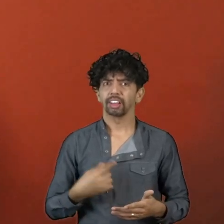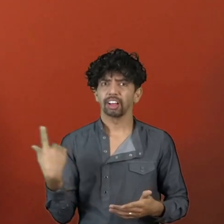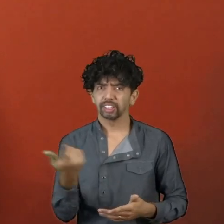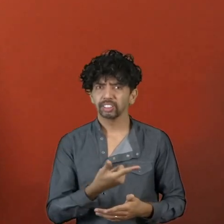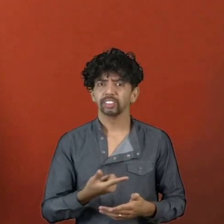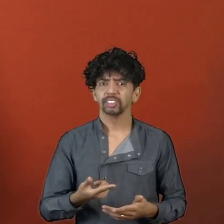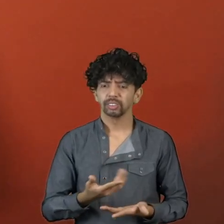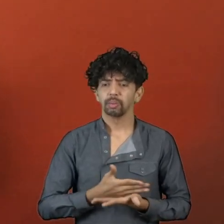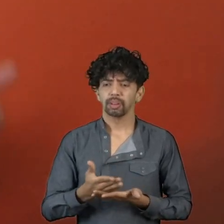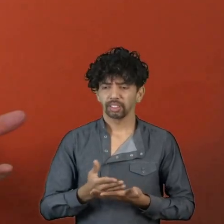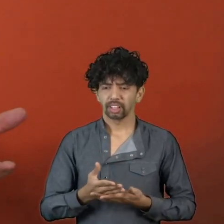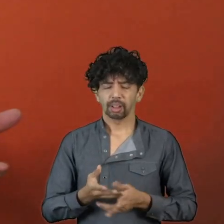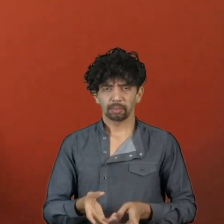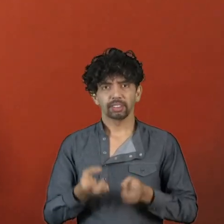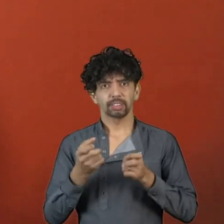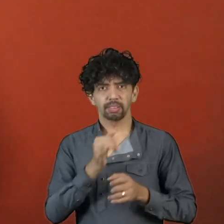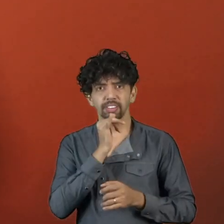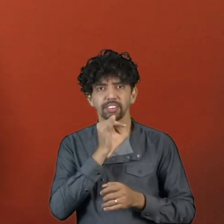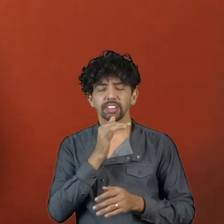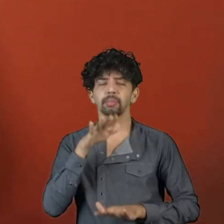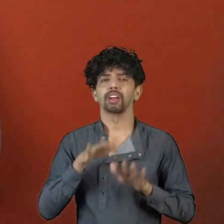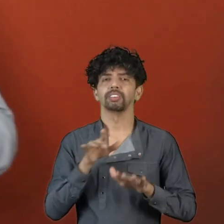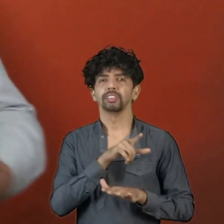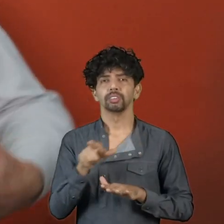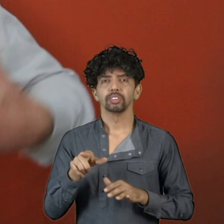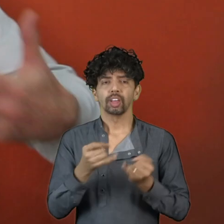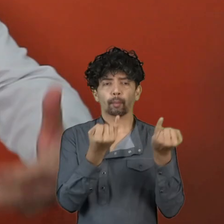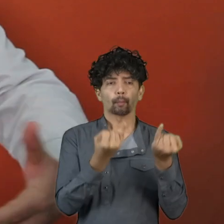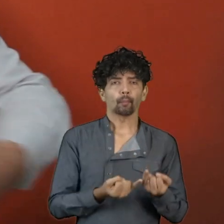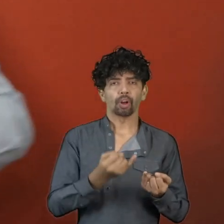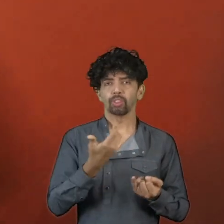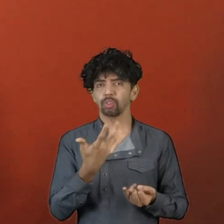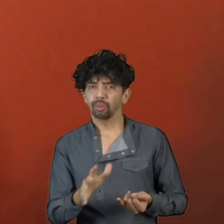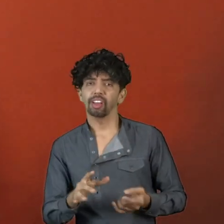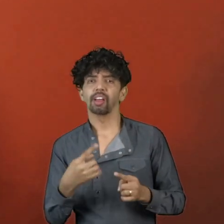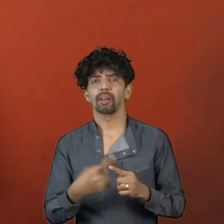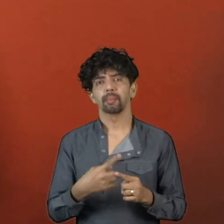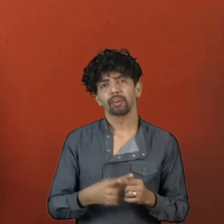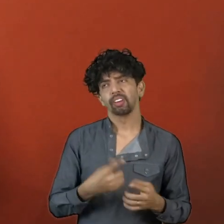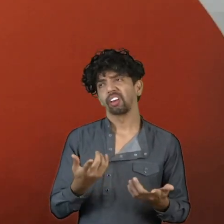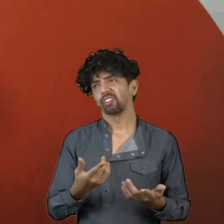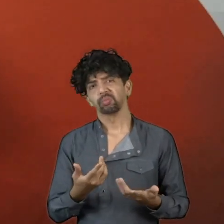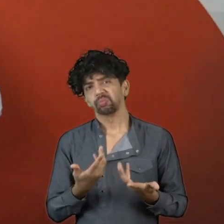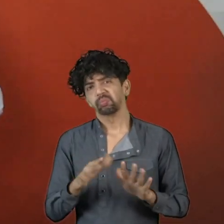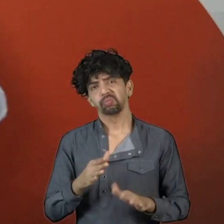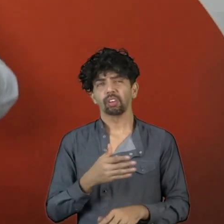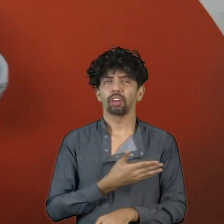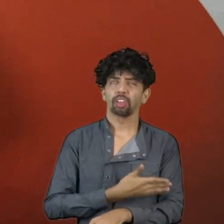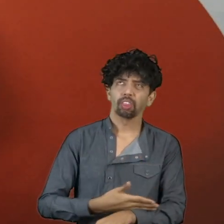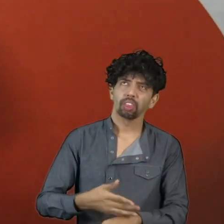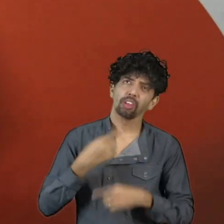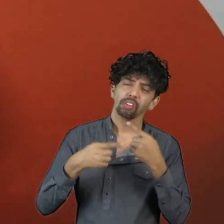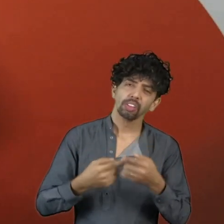saúde física da gente, que às vezes deixamos de fazer um regime, um bom balanceamento da nossa alimentação e acabamos